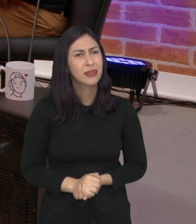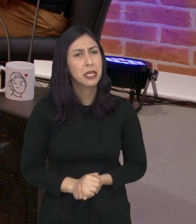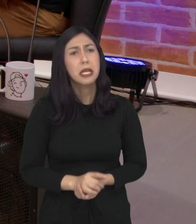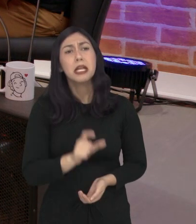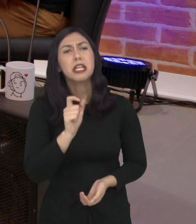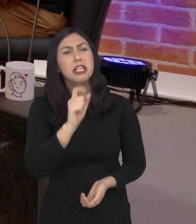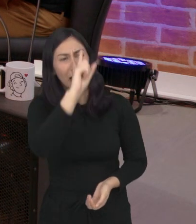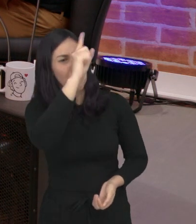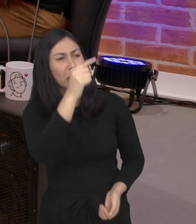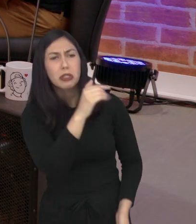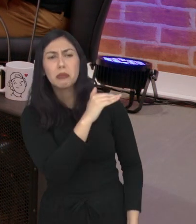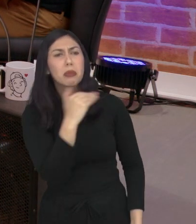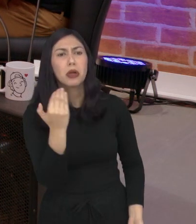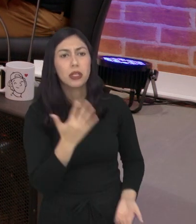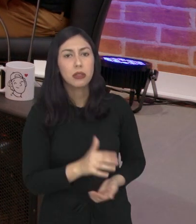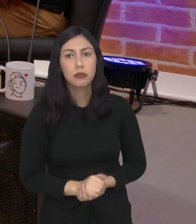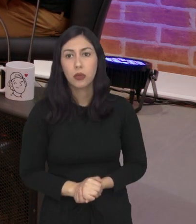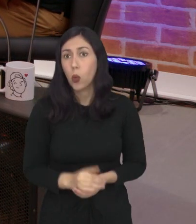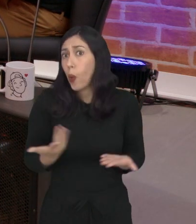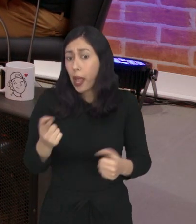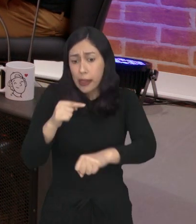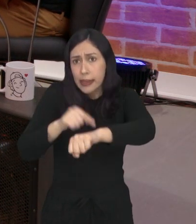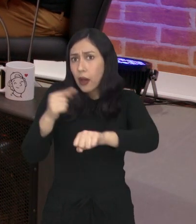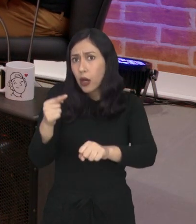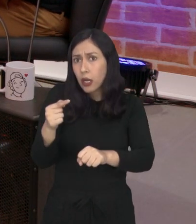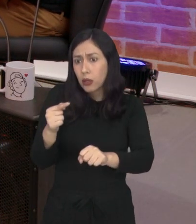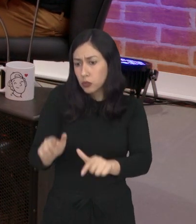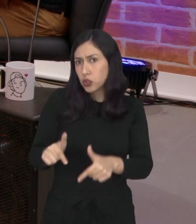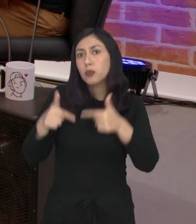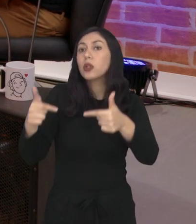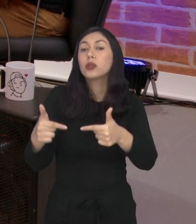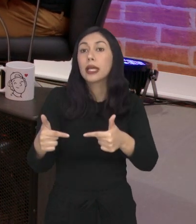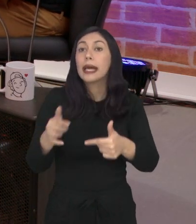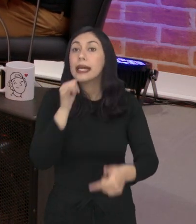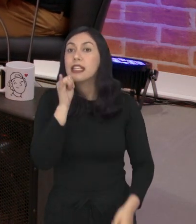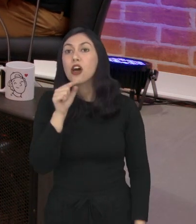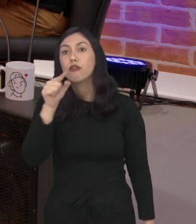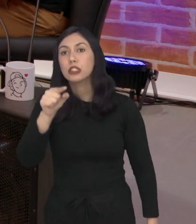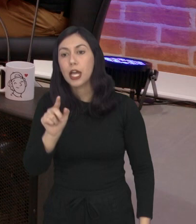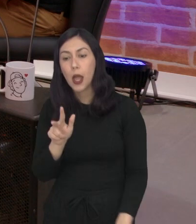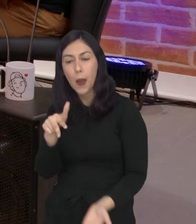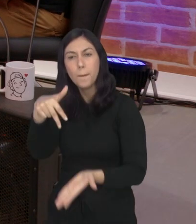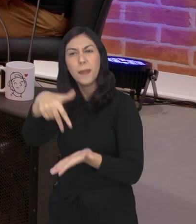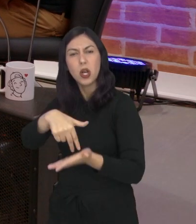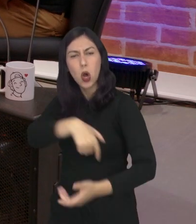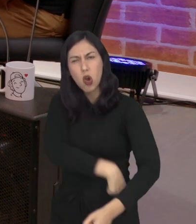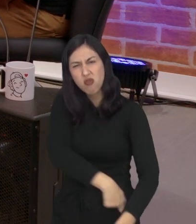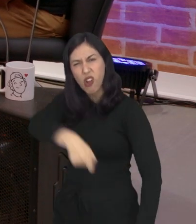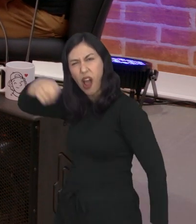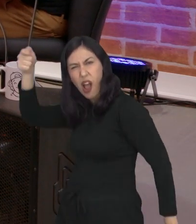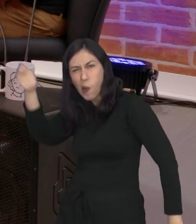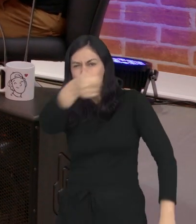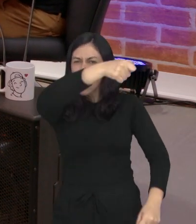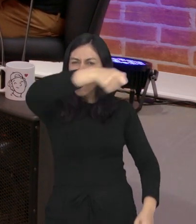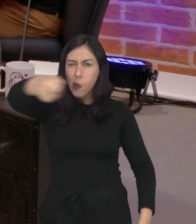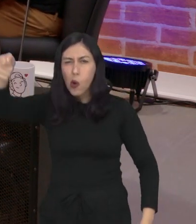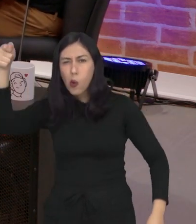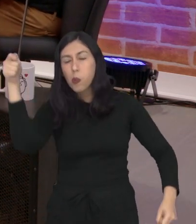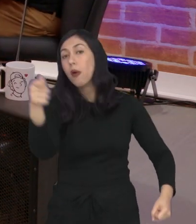morrer? Aí vai ser na hora de uma luta. Quem decide vai ser na hora da luta. Se você parar para enfrentar um orc até o caminho dos escombros de